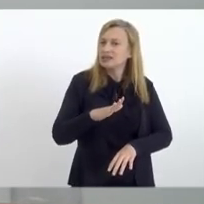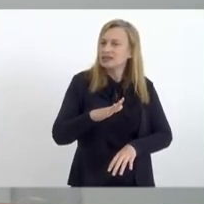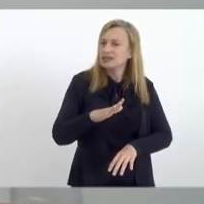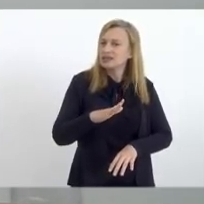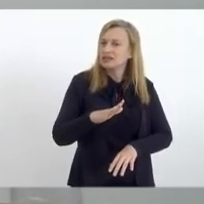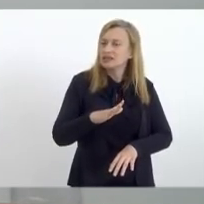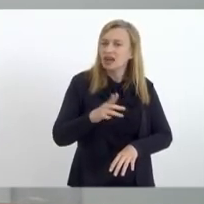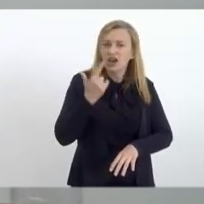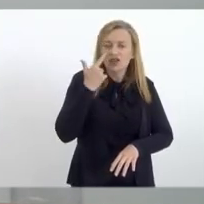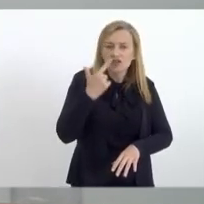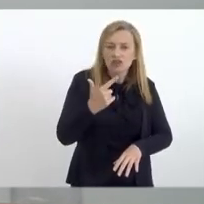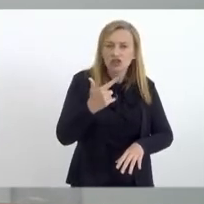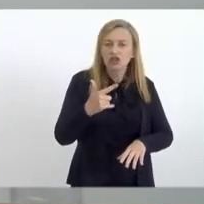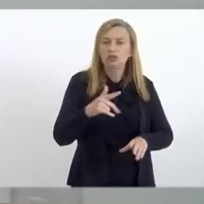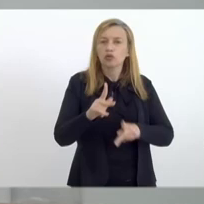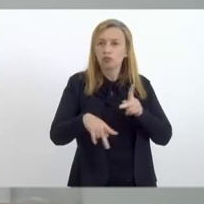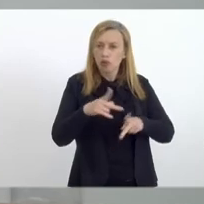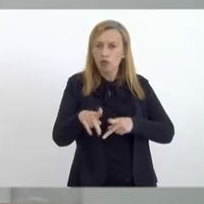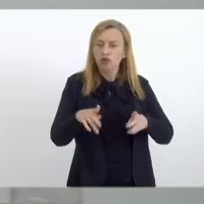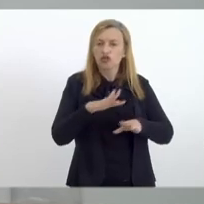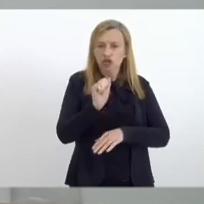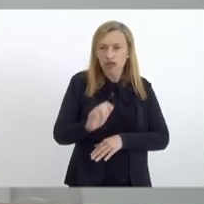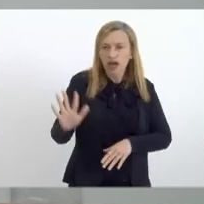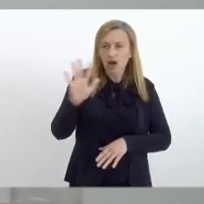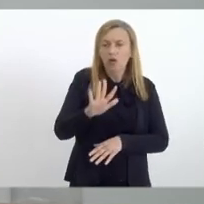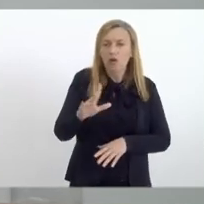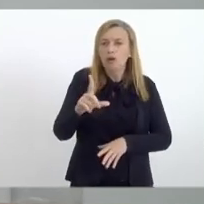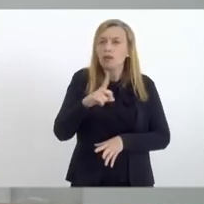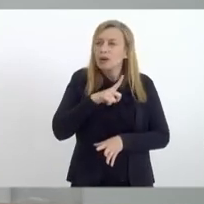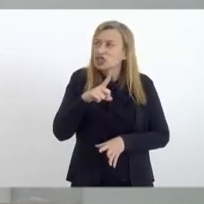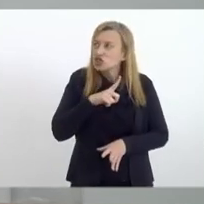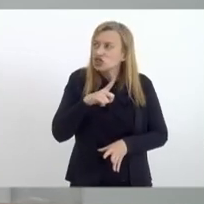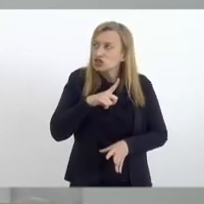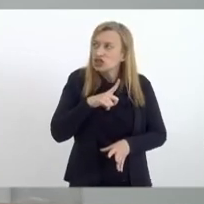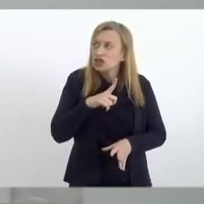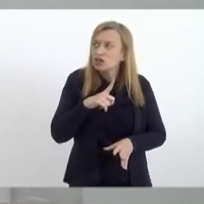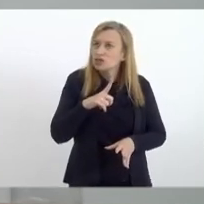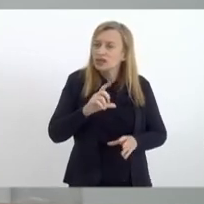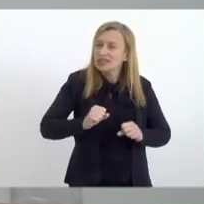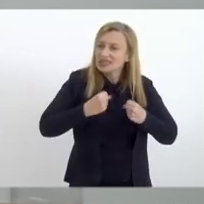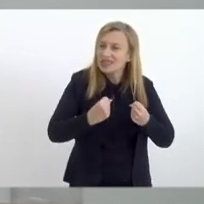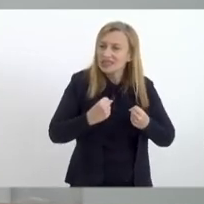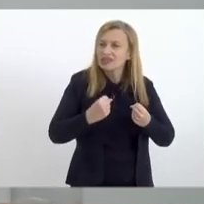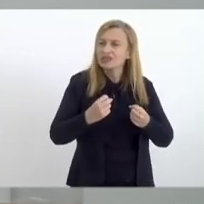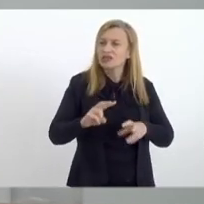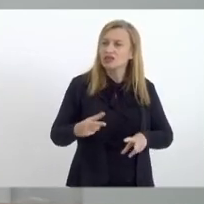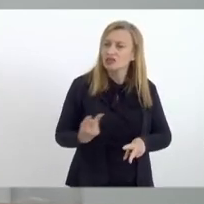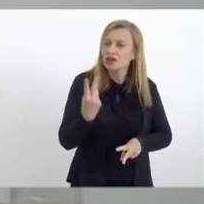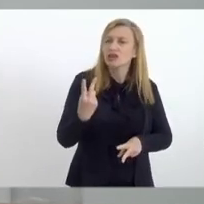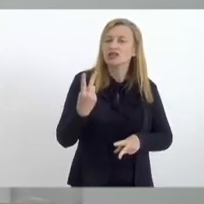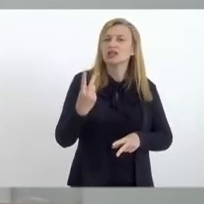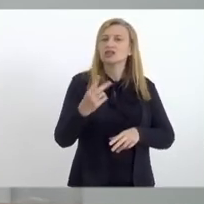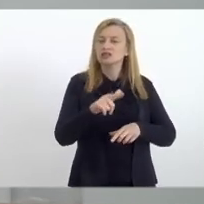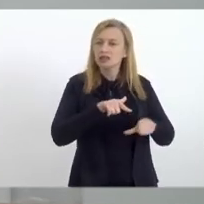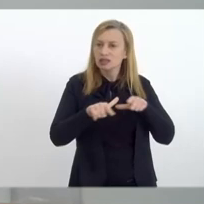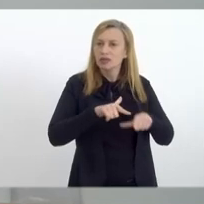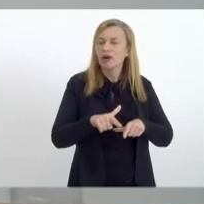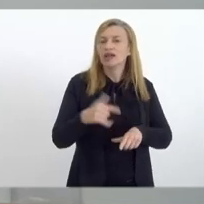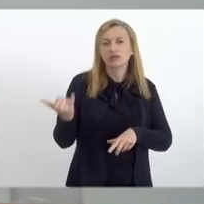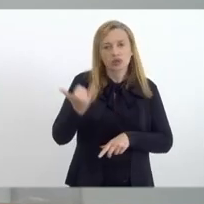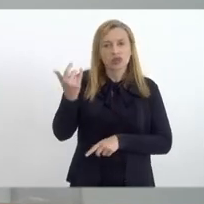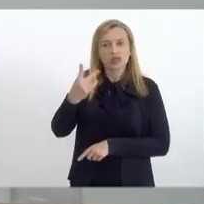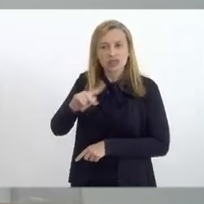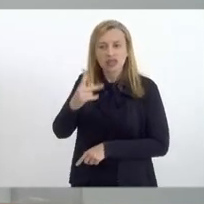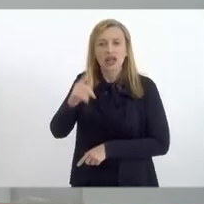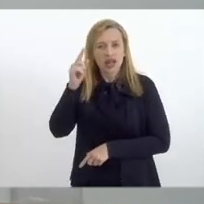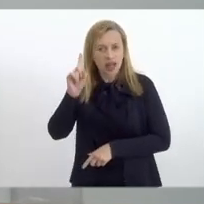vistos da população como um todo, mas a gente ter uma pegada aqui de valorização institucional da carreira e da importância dela.